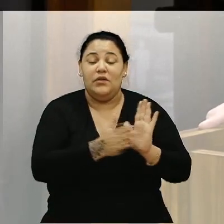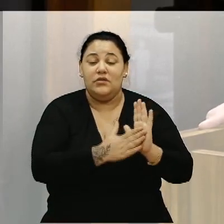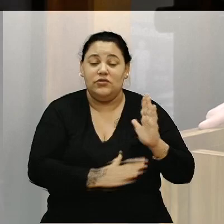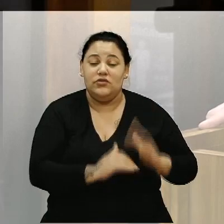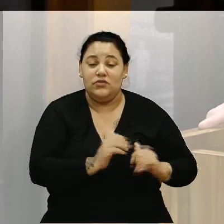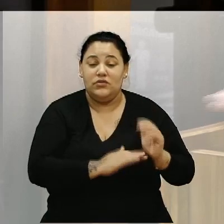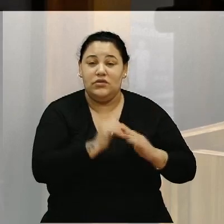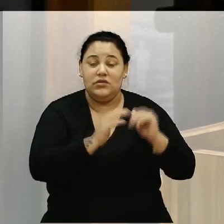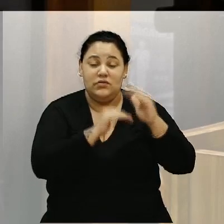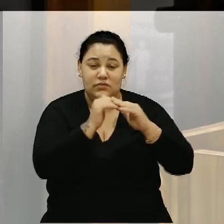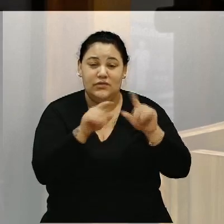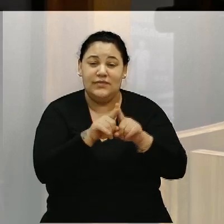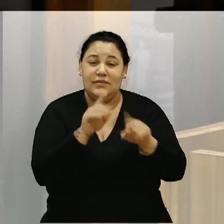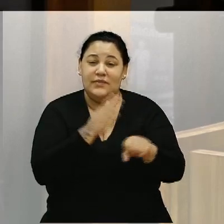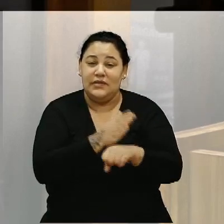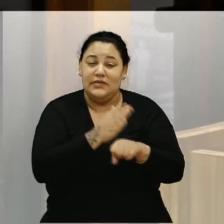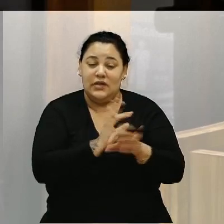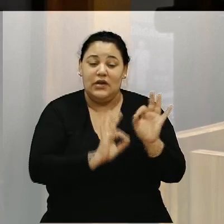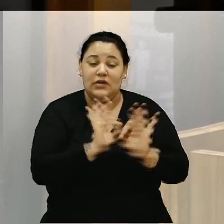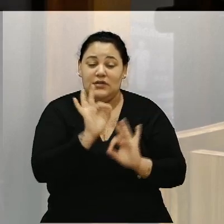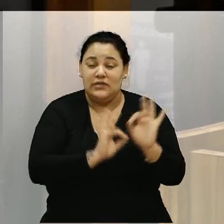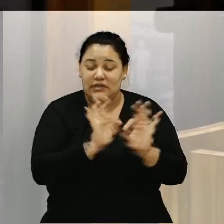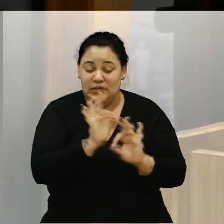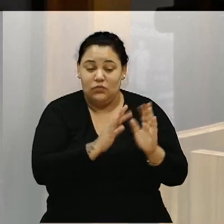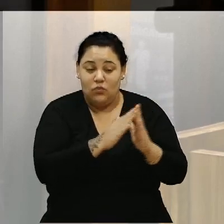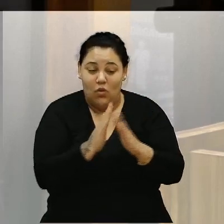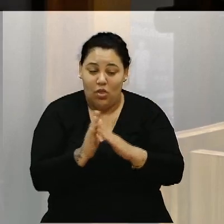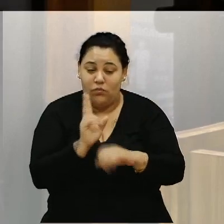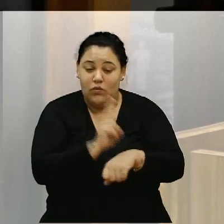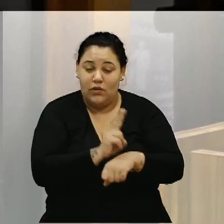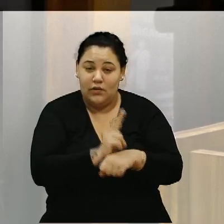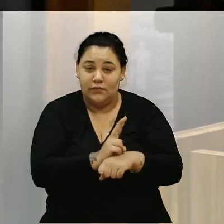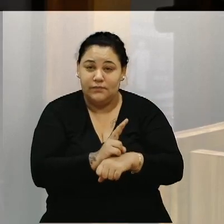reconstrução inclui também organização de abrigos e casas de passagem,